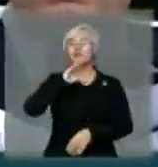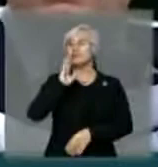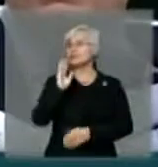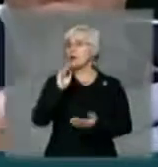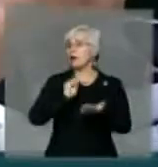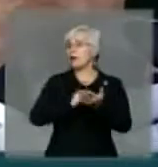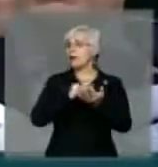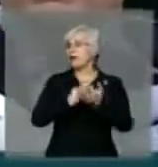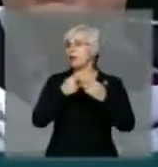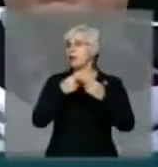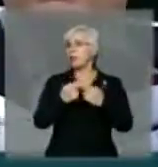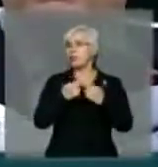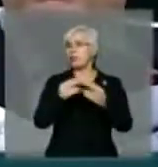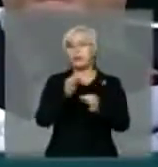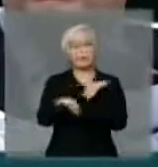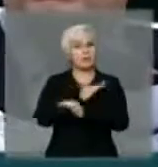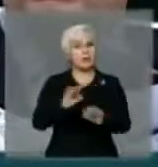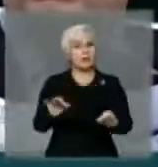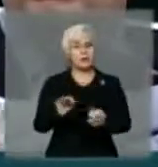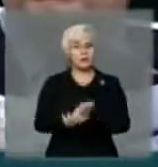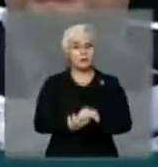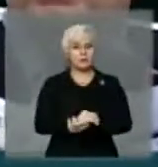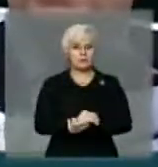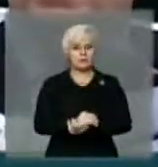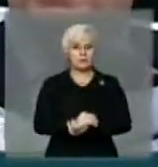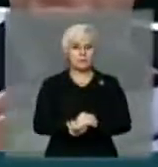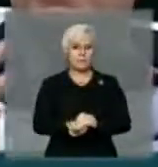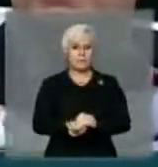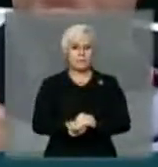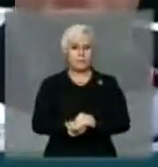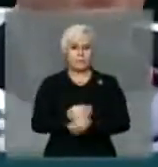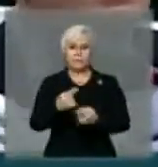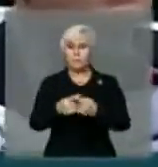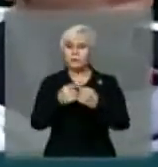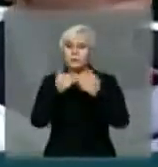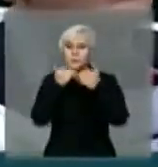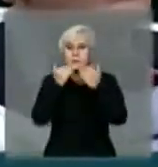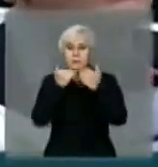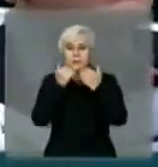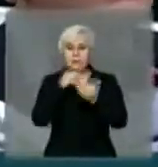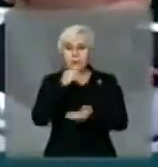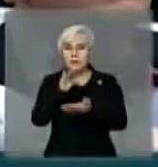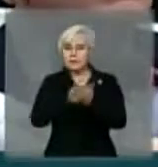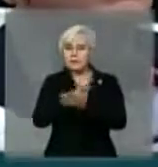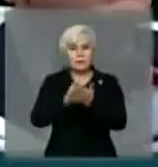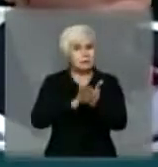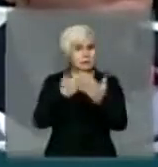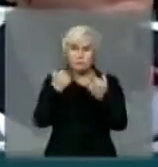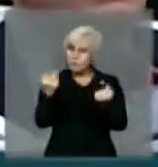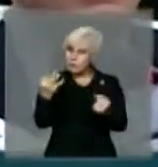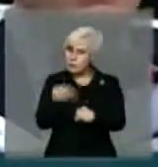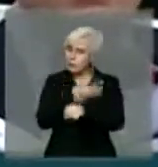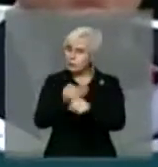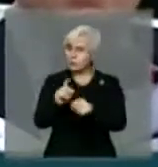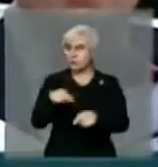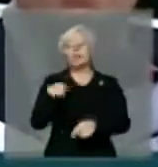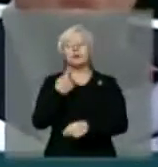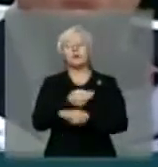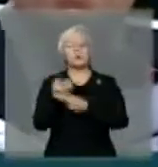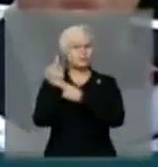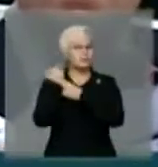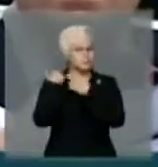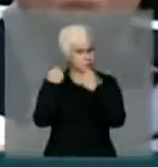impaciente. Nem a tal da paciência histórica que Paulo Freire falava existe mais, porque ninguém aguenta mais. Então a nossa responsabilidade é